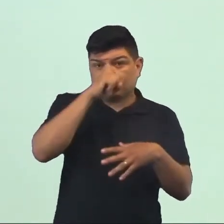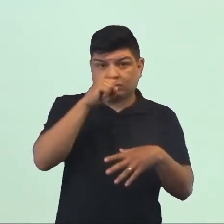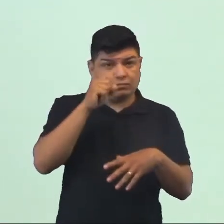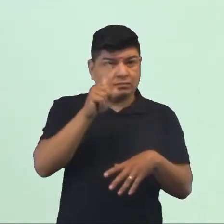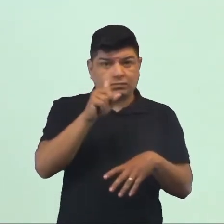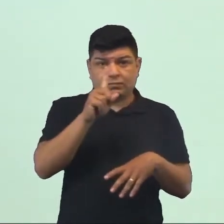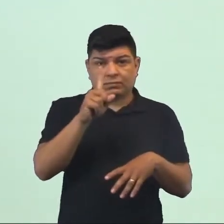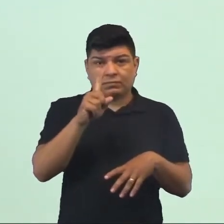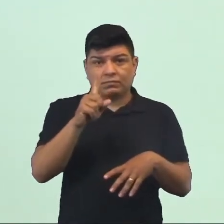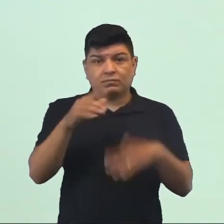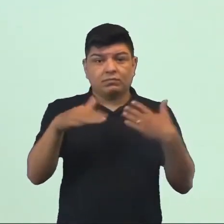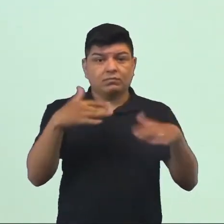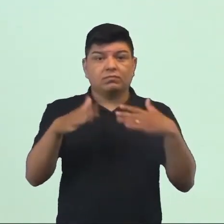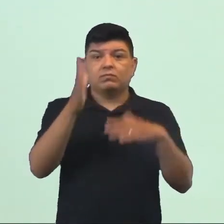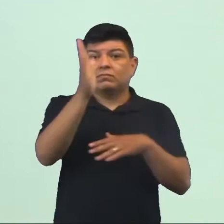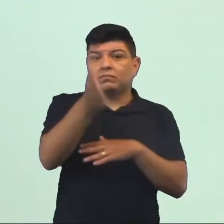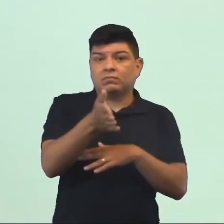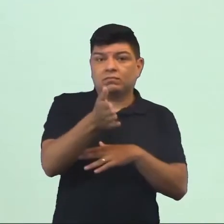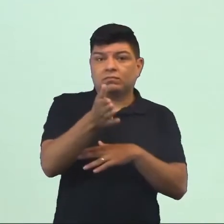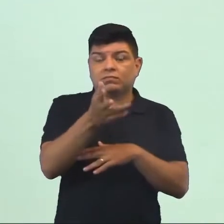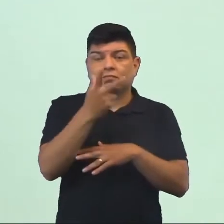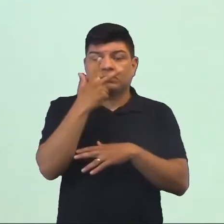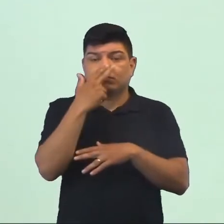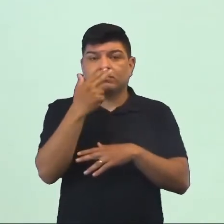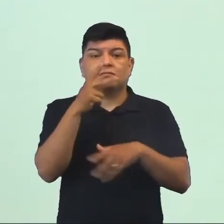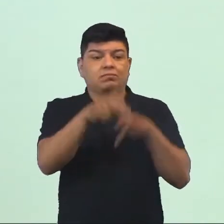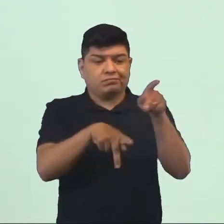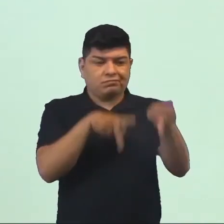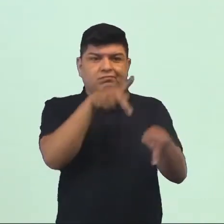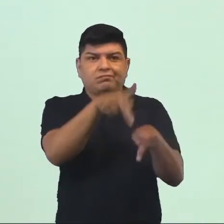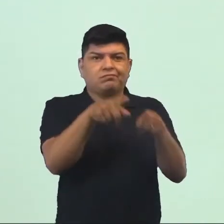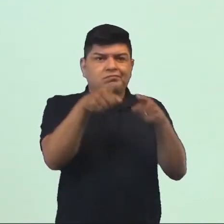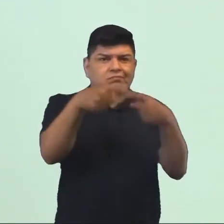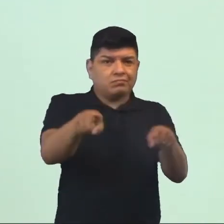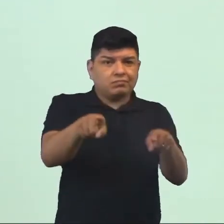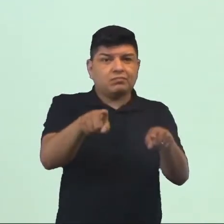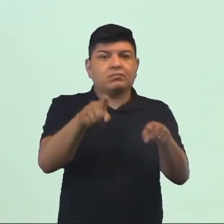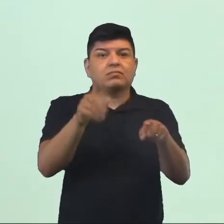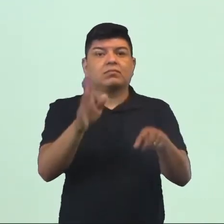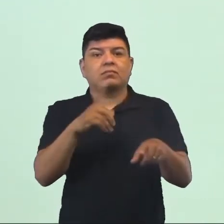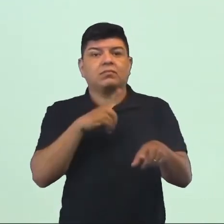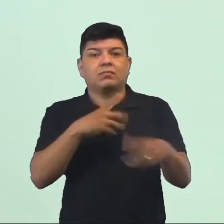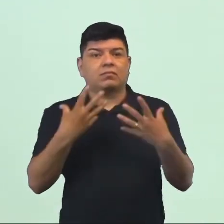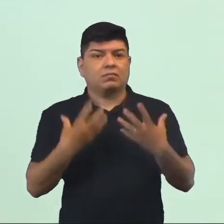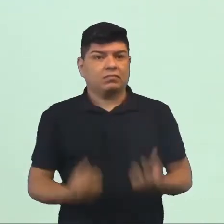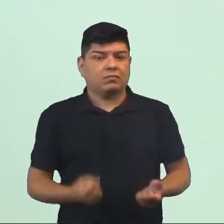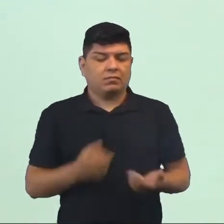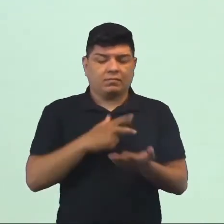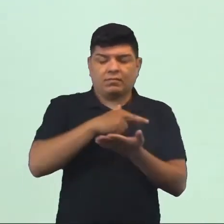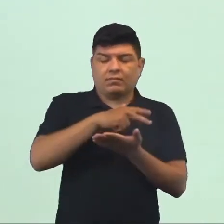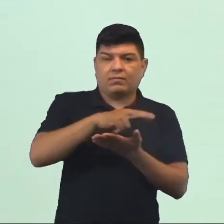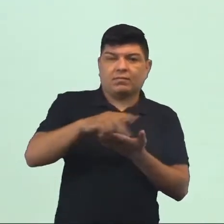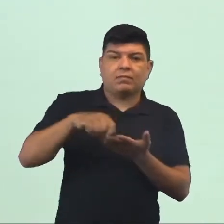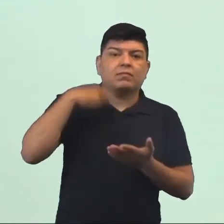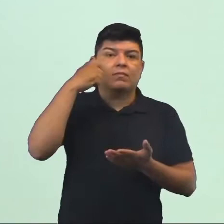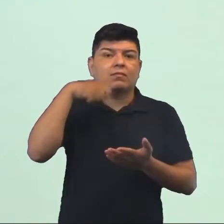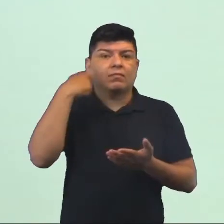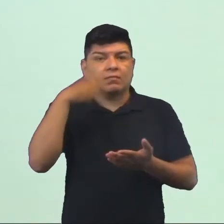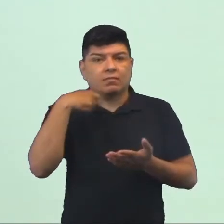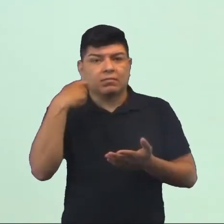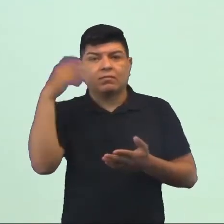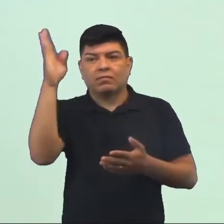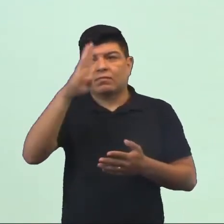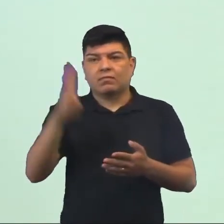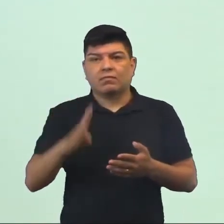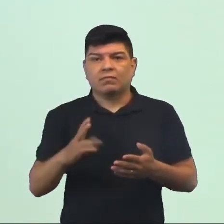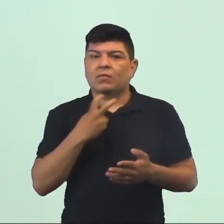movimento Direta Já, ele faz uma pressão muito popular. E ele tem a adesão de vários artistas brasileiros que